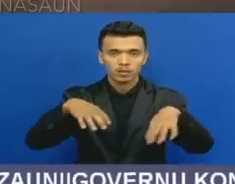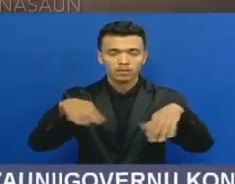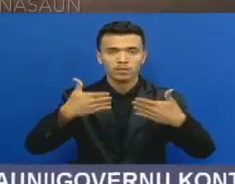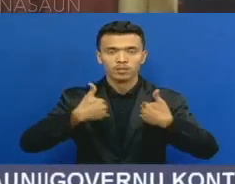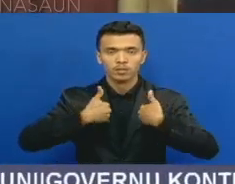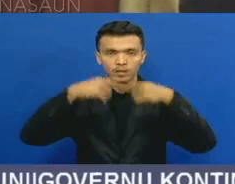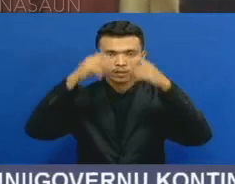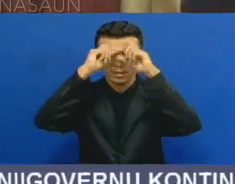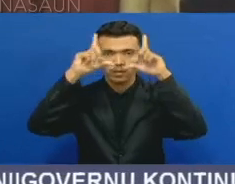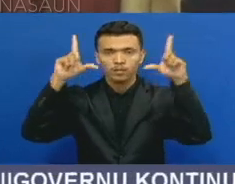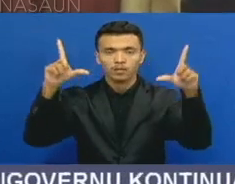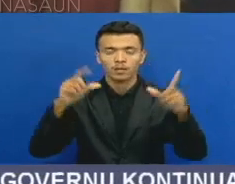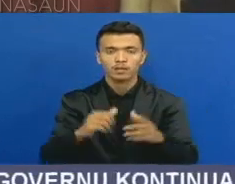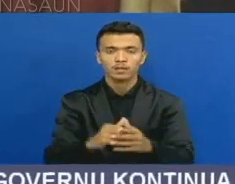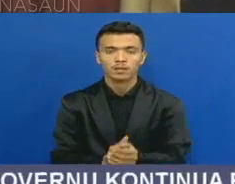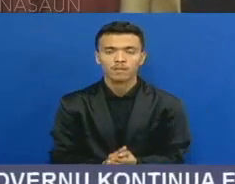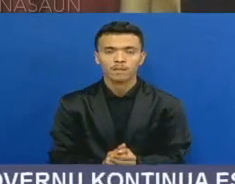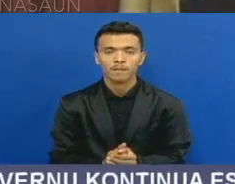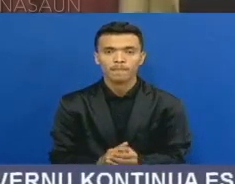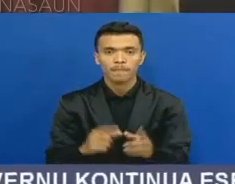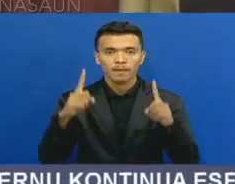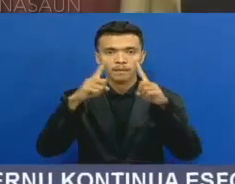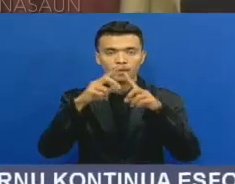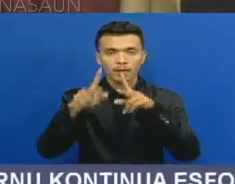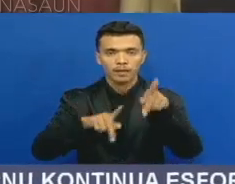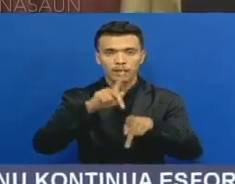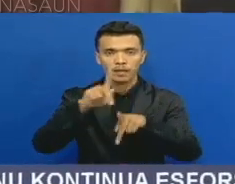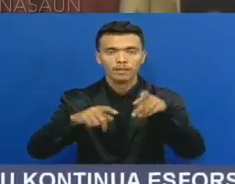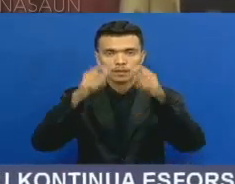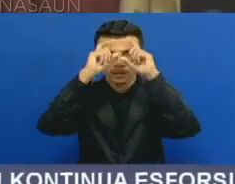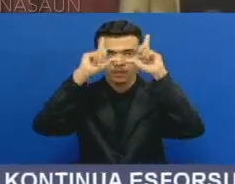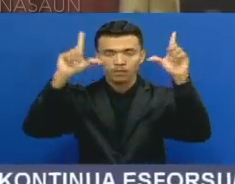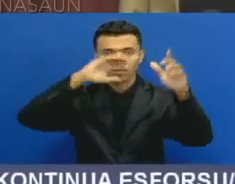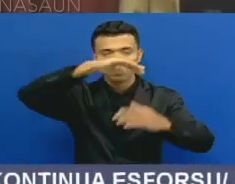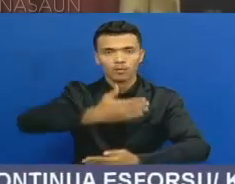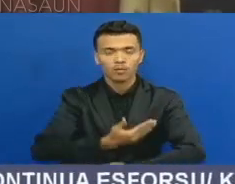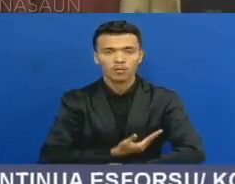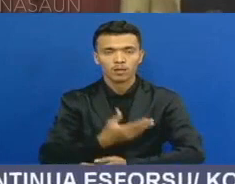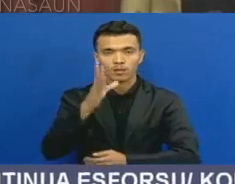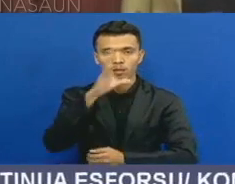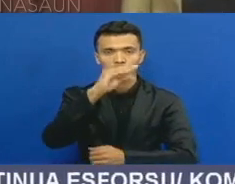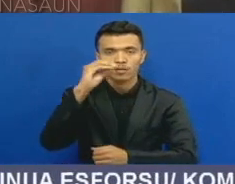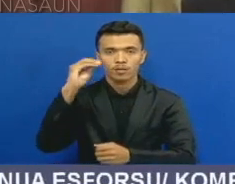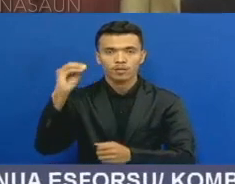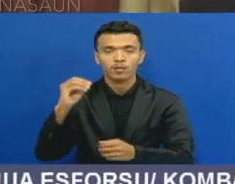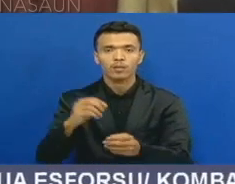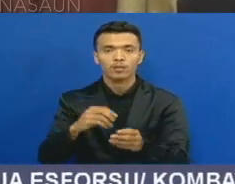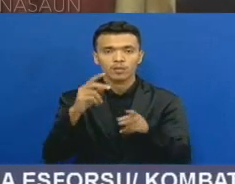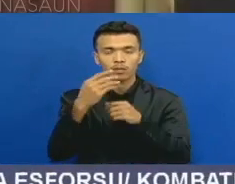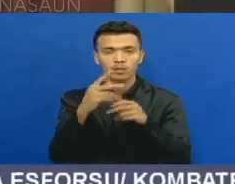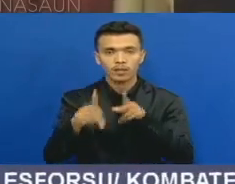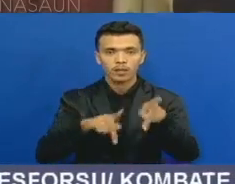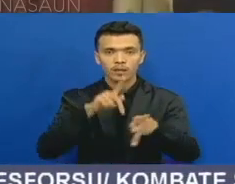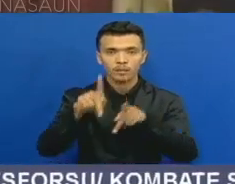Timor-Leste. Vai ter minha cidadão Timor-Leste. No mos cidadão estrangeiro liliu